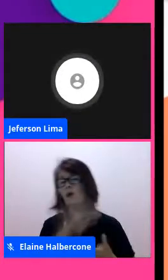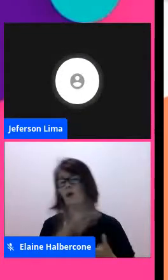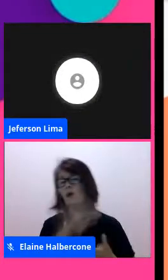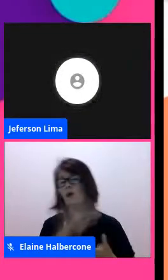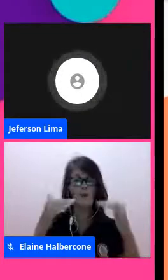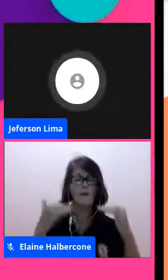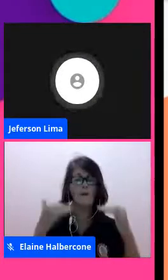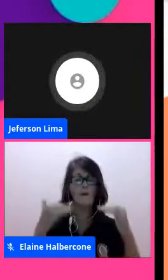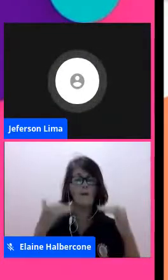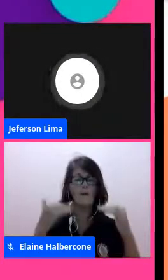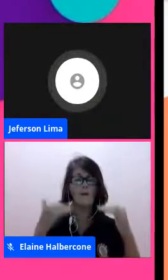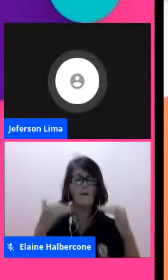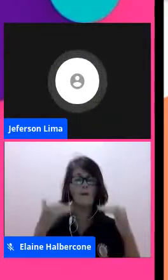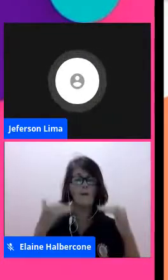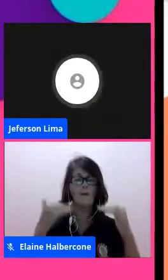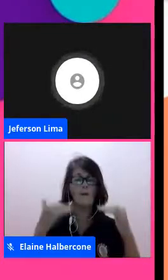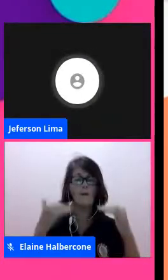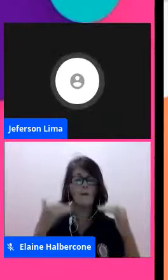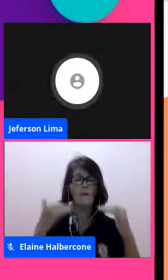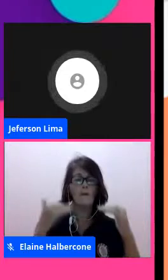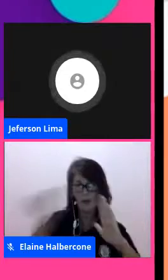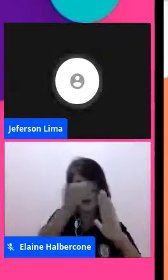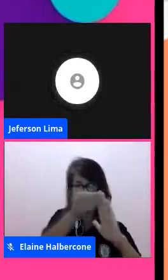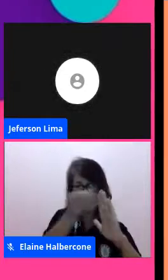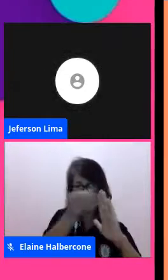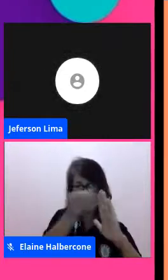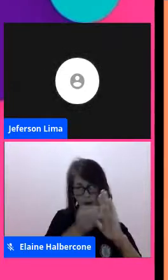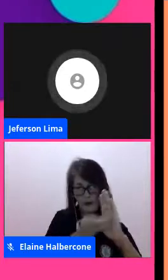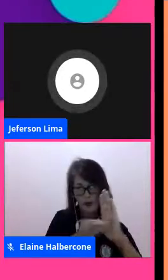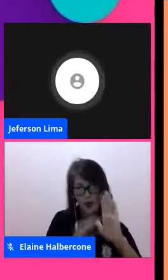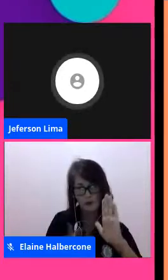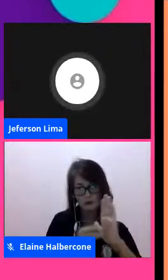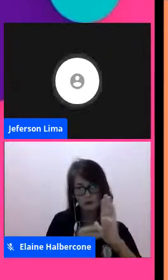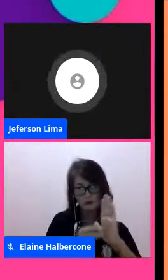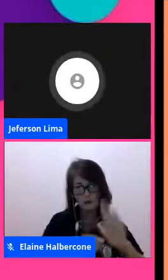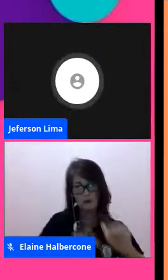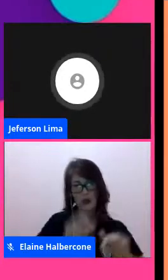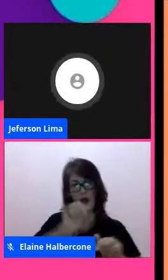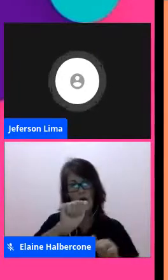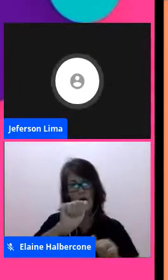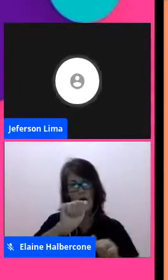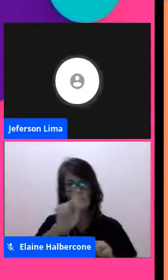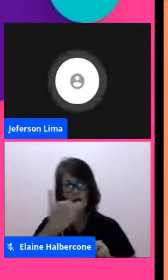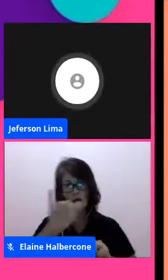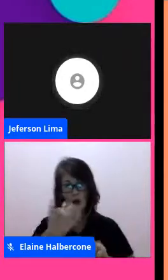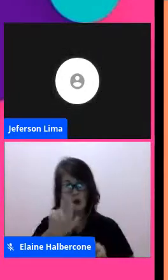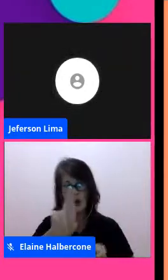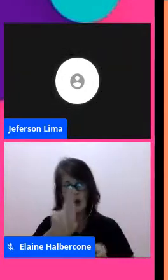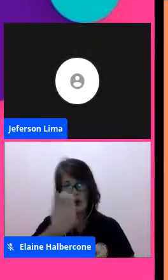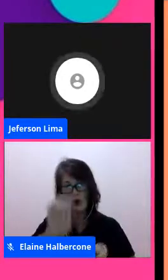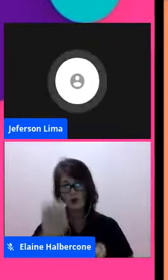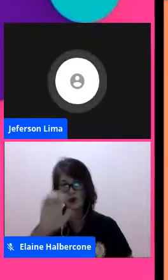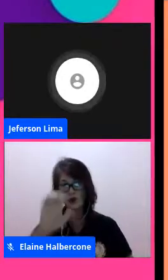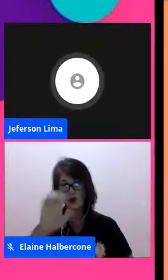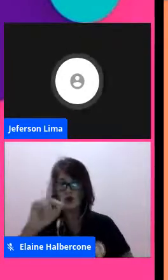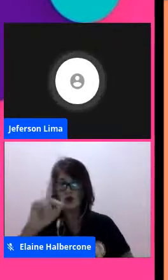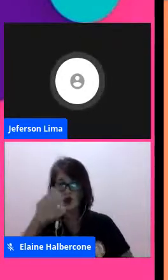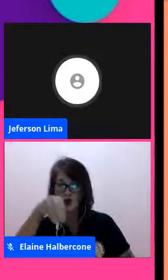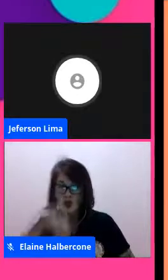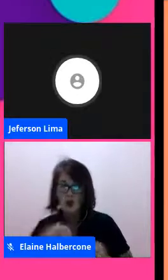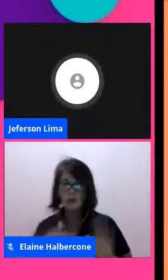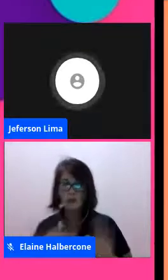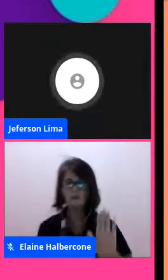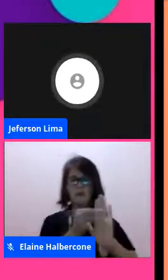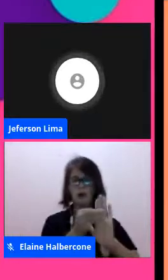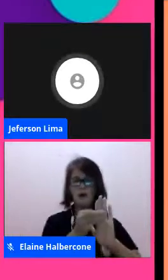tem um serviço para disponibilizar um API. A gente tem um hosting para armazenar nosso site. Temos